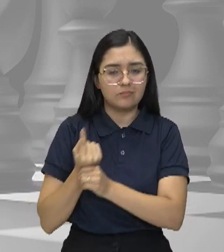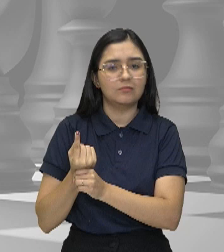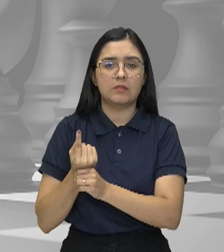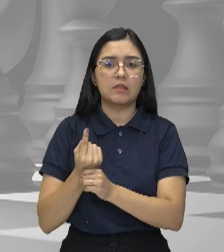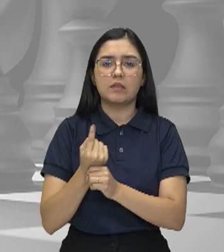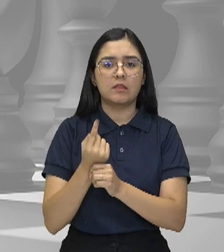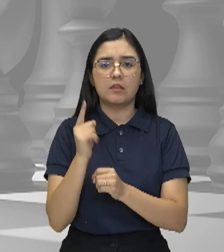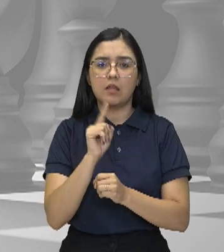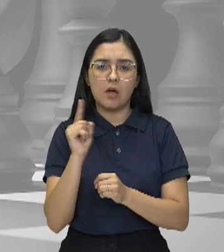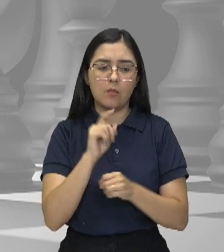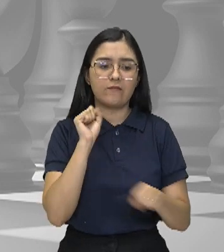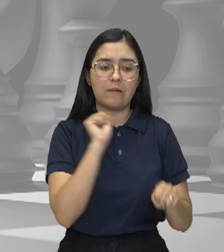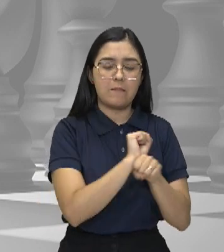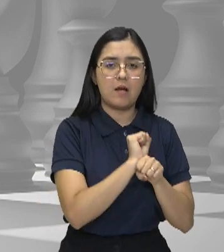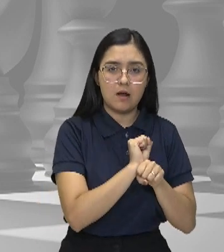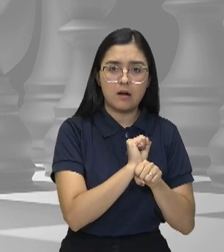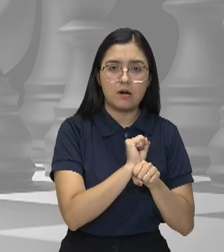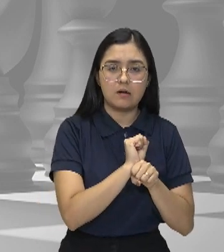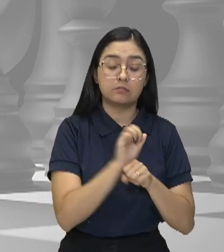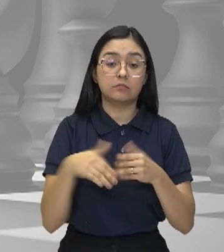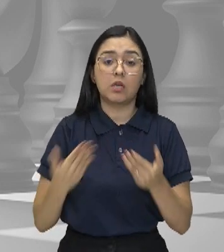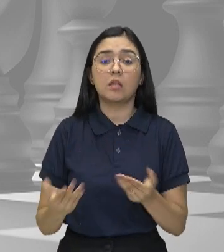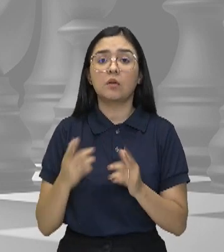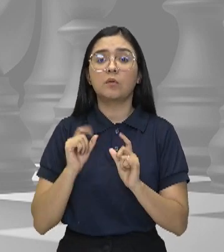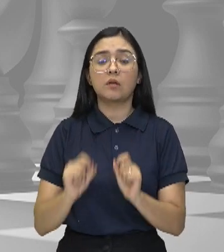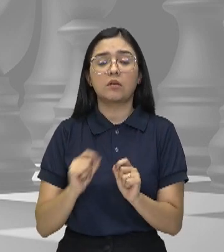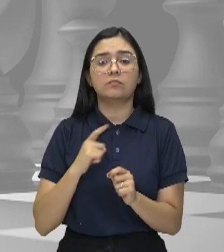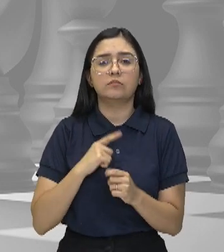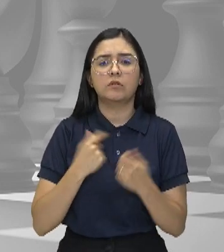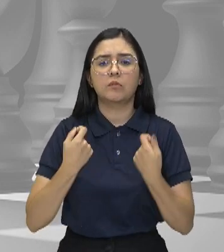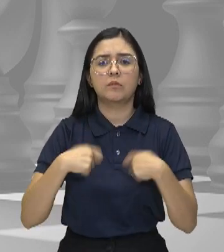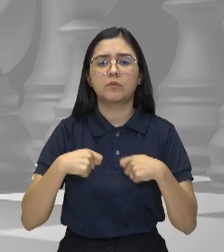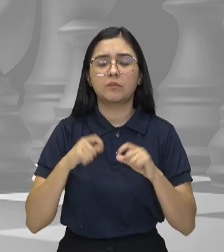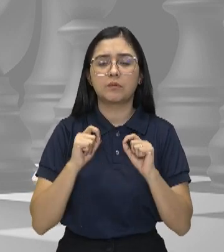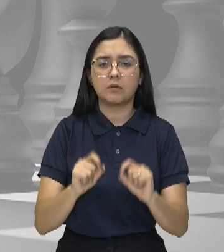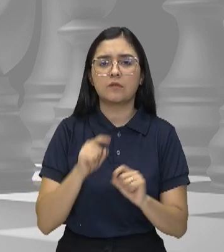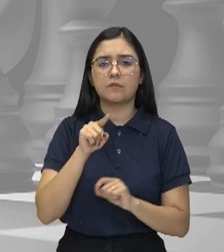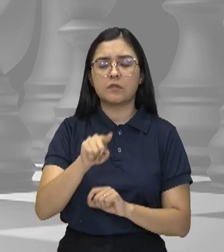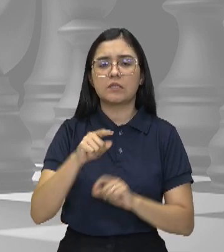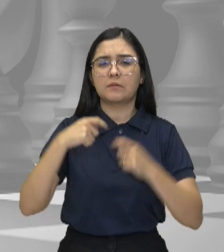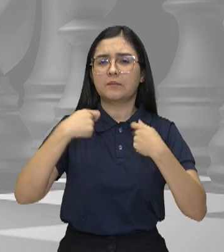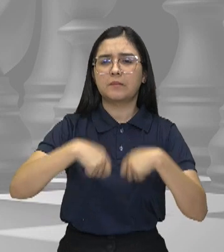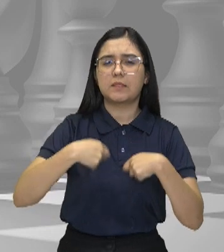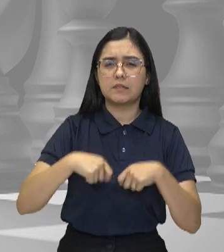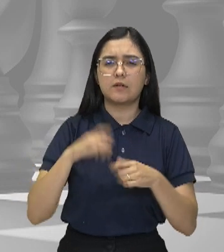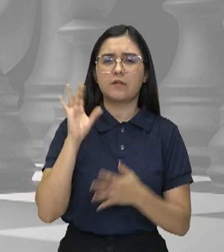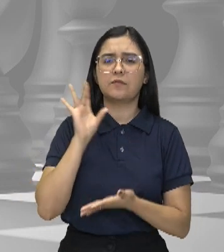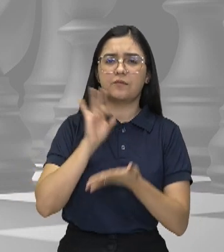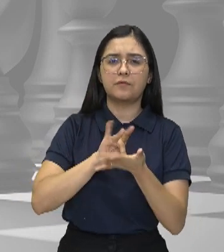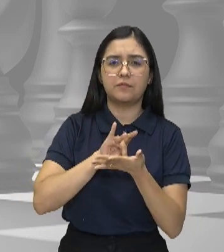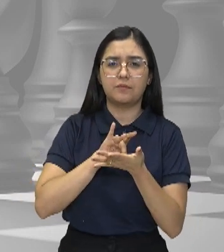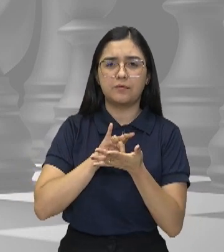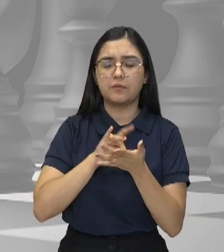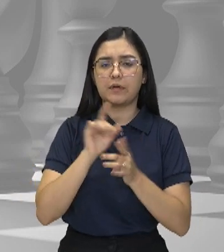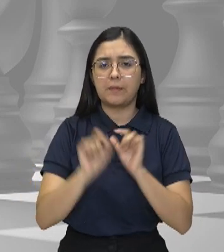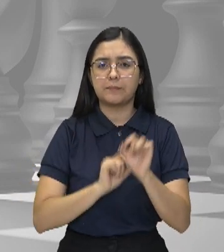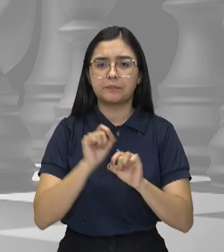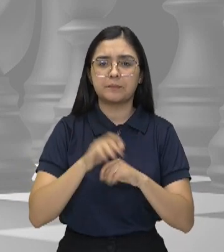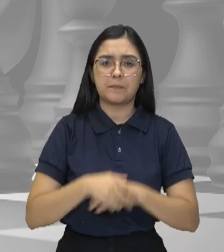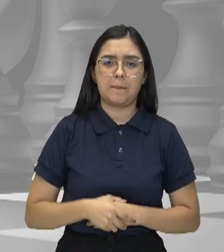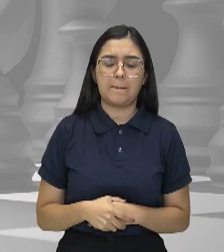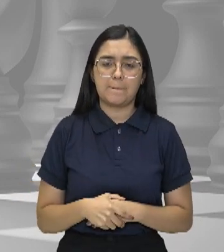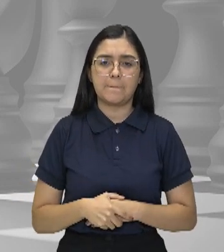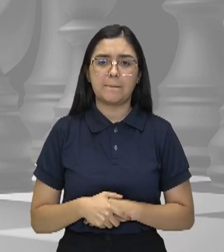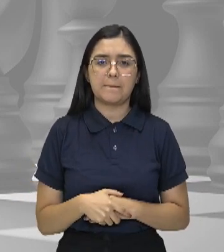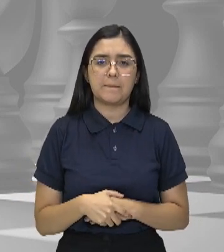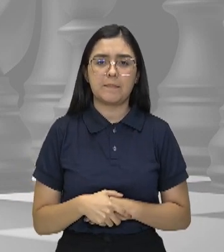da captura. Então, gente, não necessariamente você precisa realmente fazer com